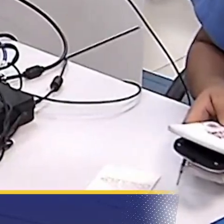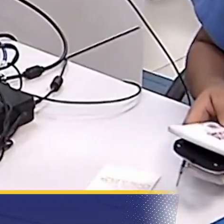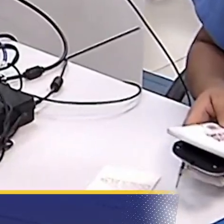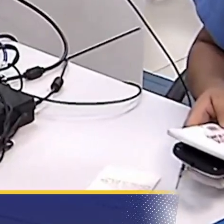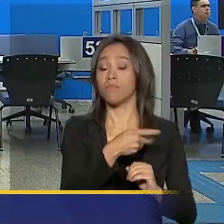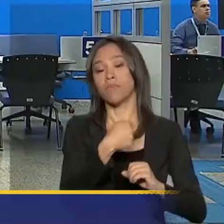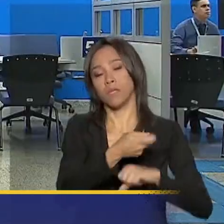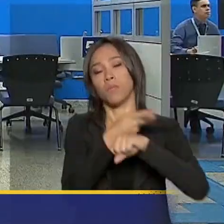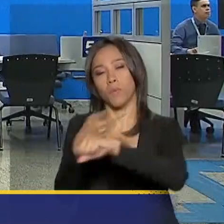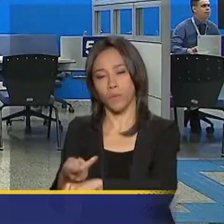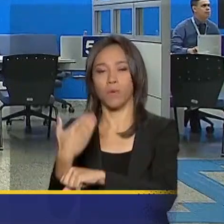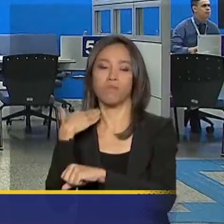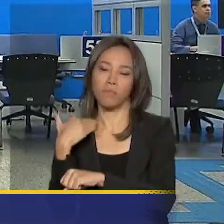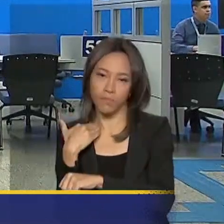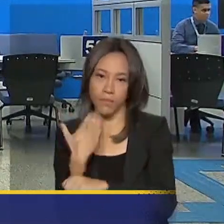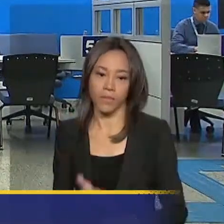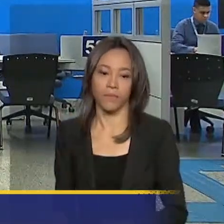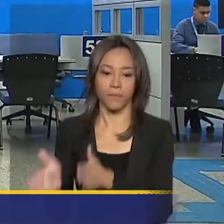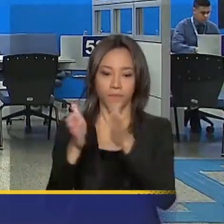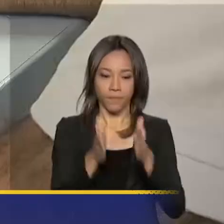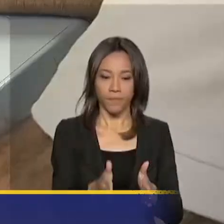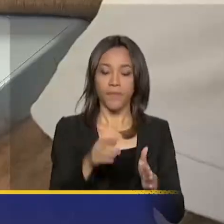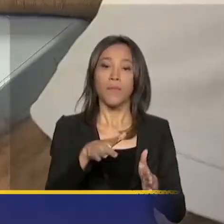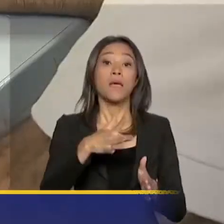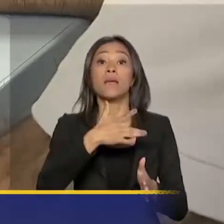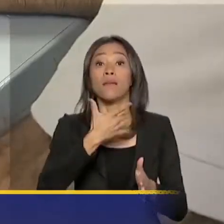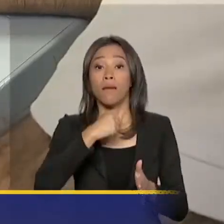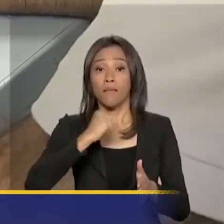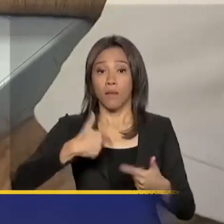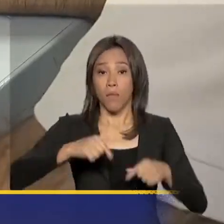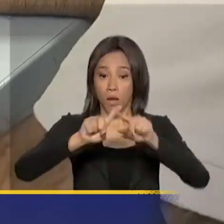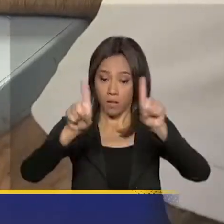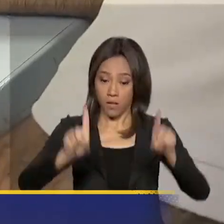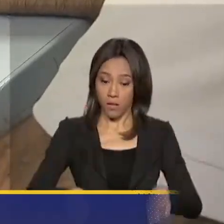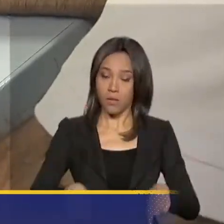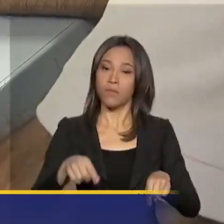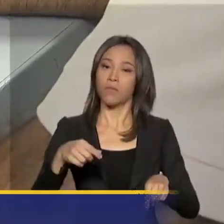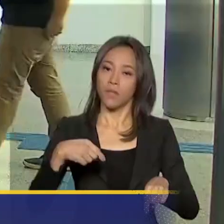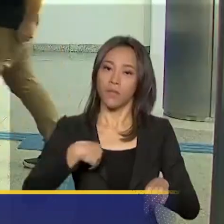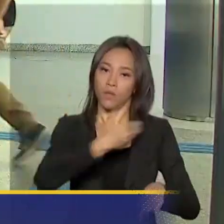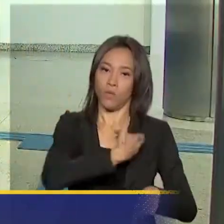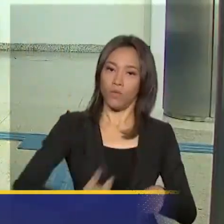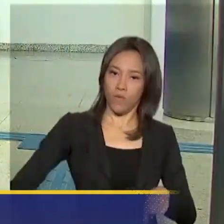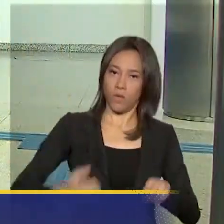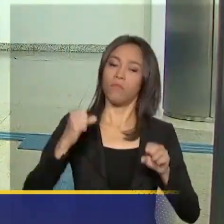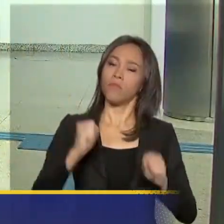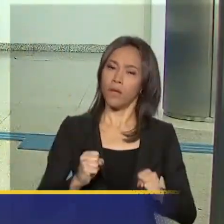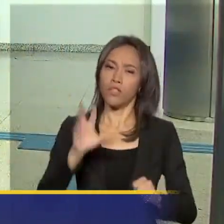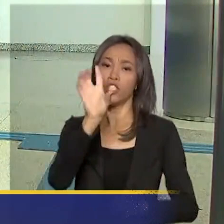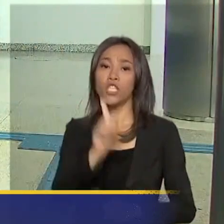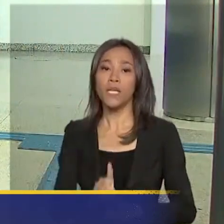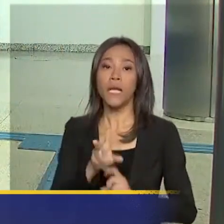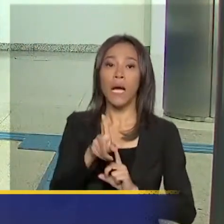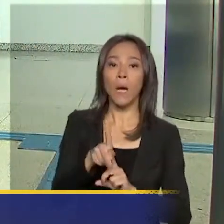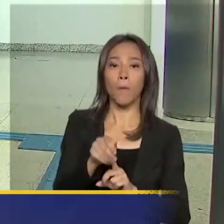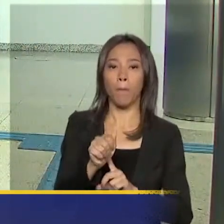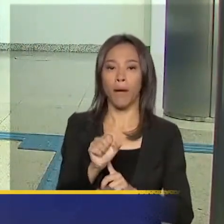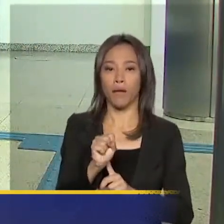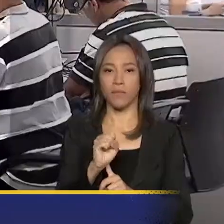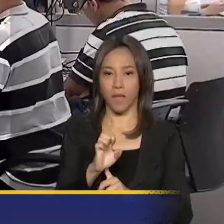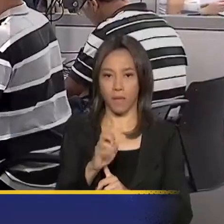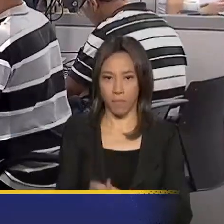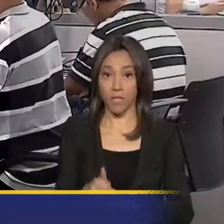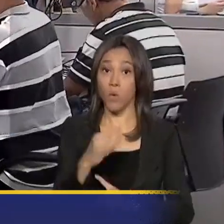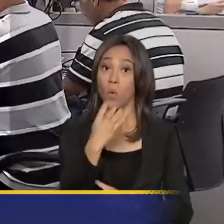necessário aguardar a convocação especial do Ministério do Trabalho e Previdência a quantia está disponível no aplicativo da carteira de trabalho